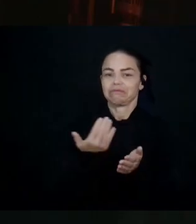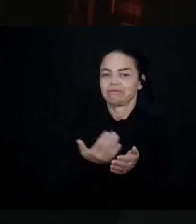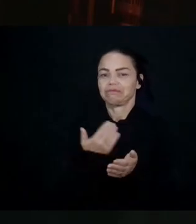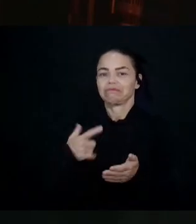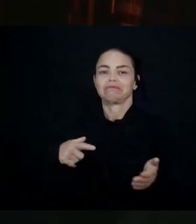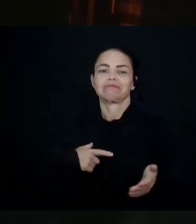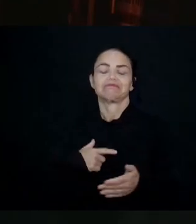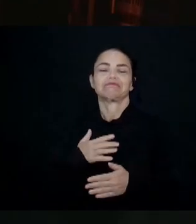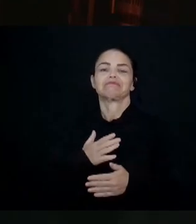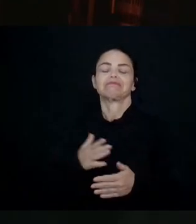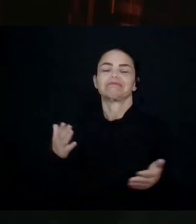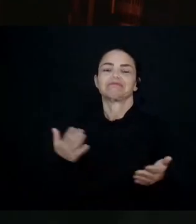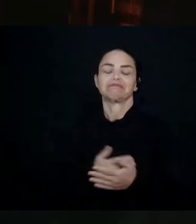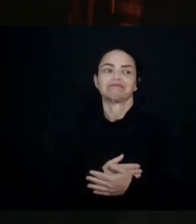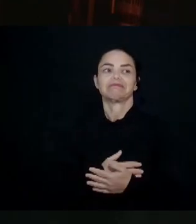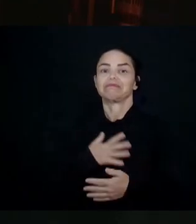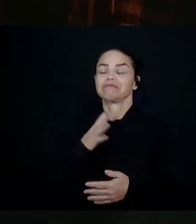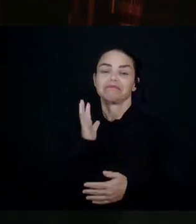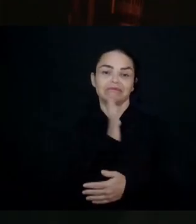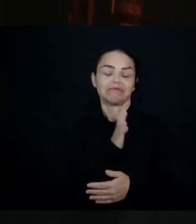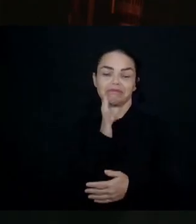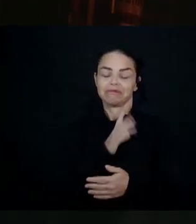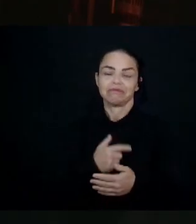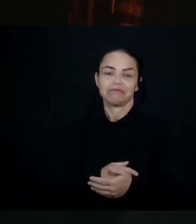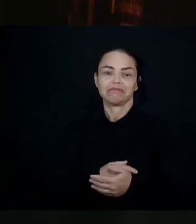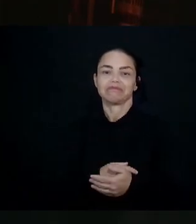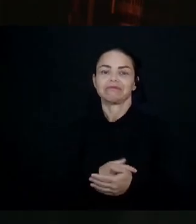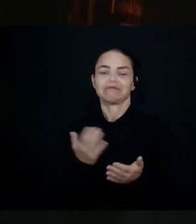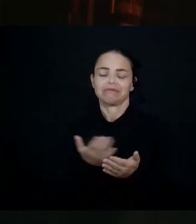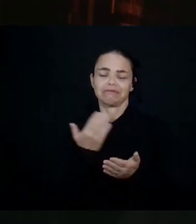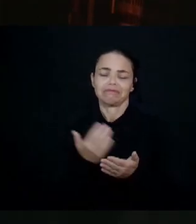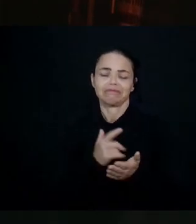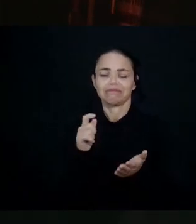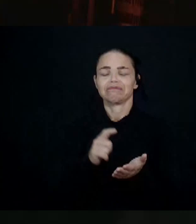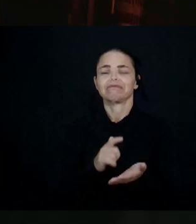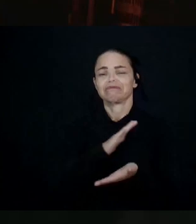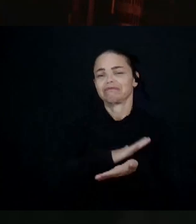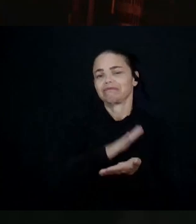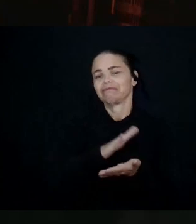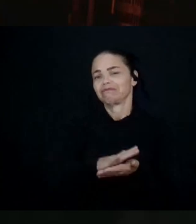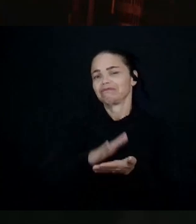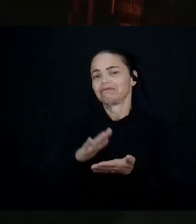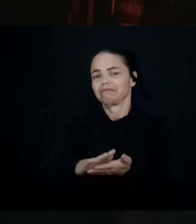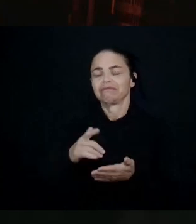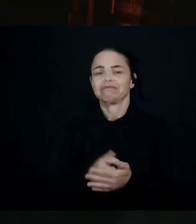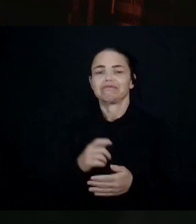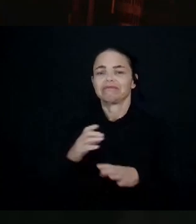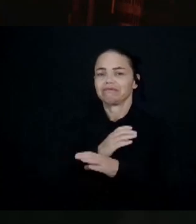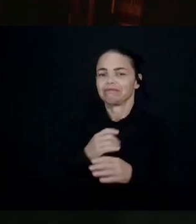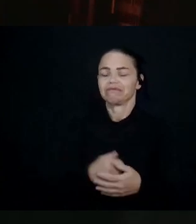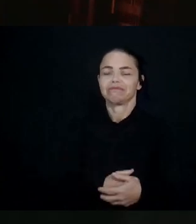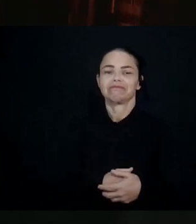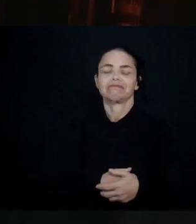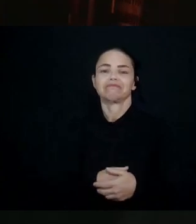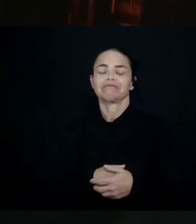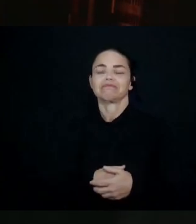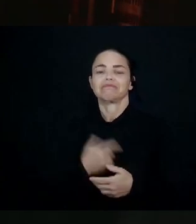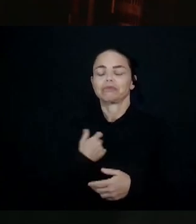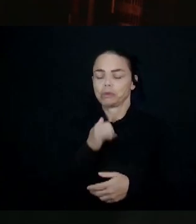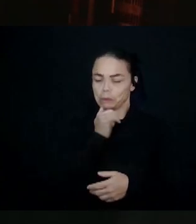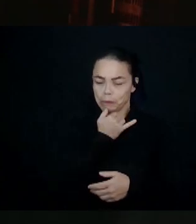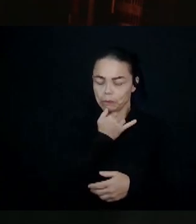mundo virou uma febre, todo mundo só fala disso. Thiago, como é que a gente tem que fazer para lidar, né, com essa frustração que